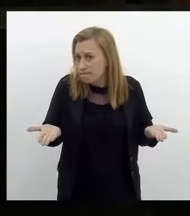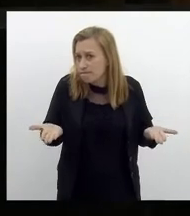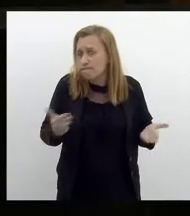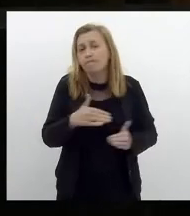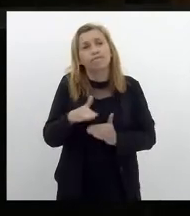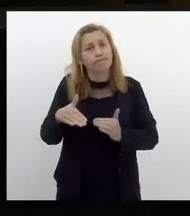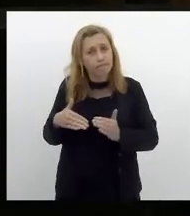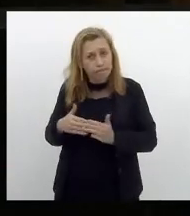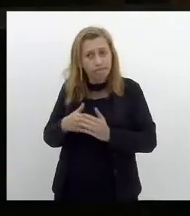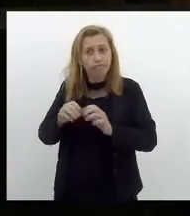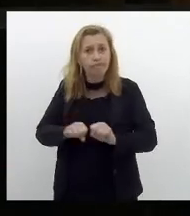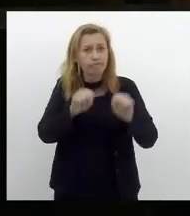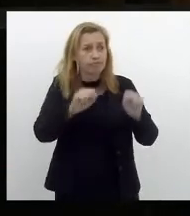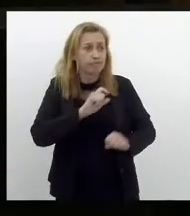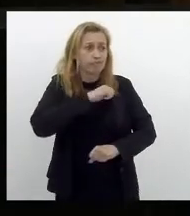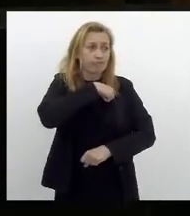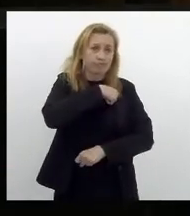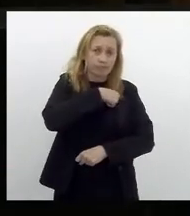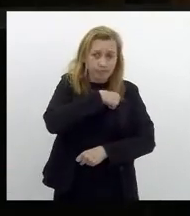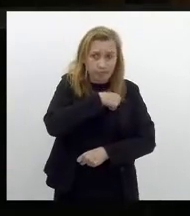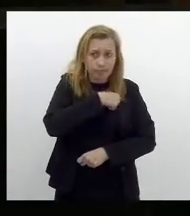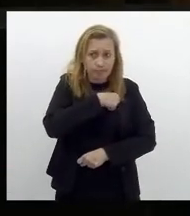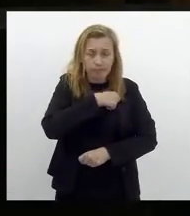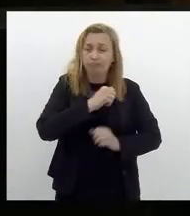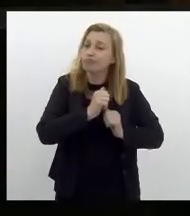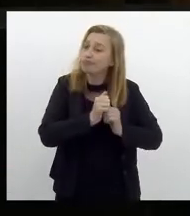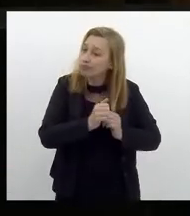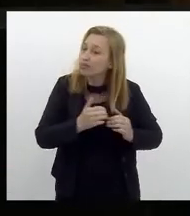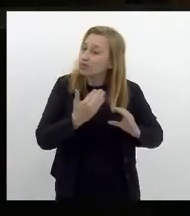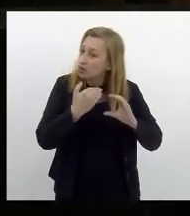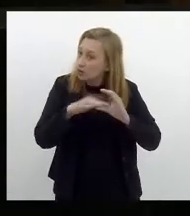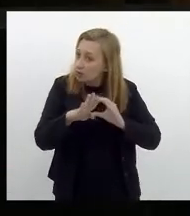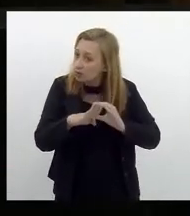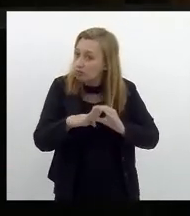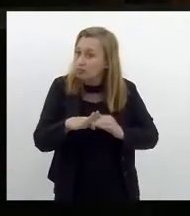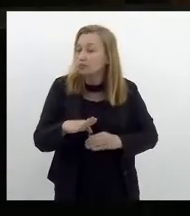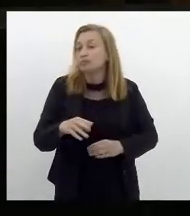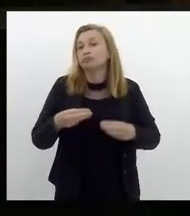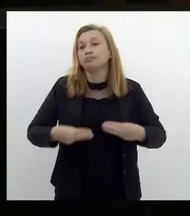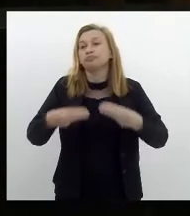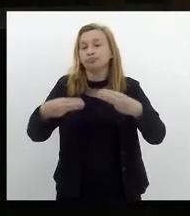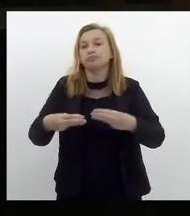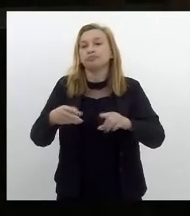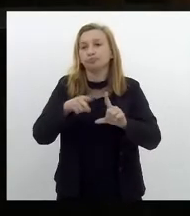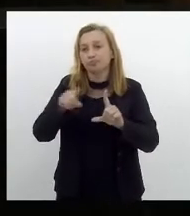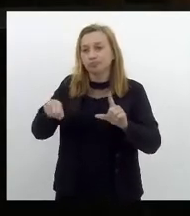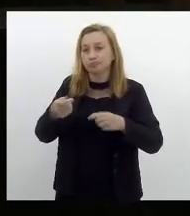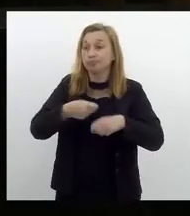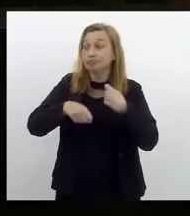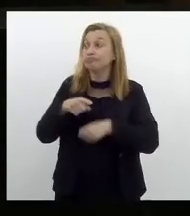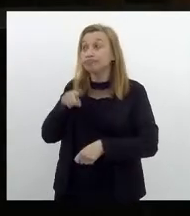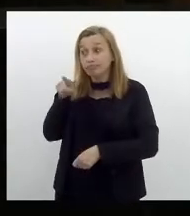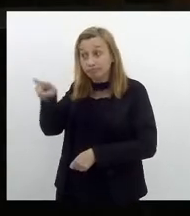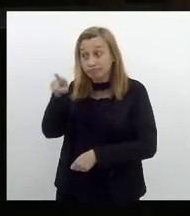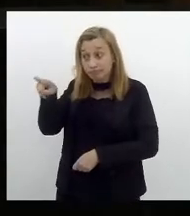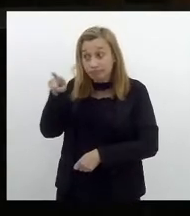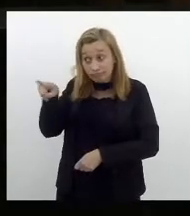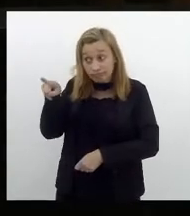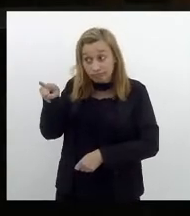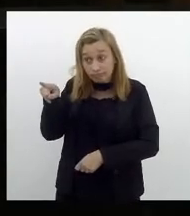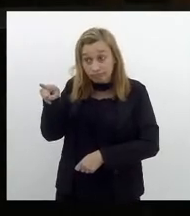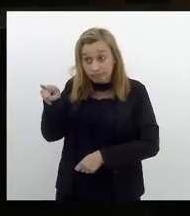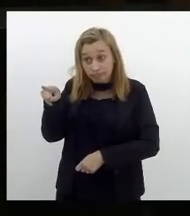de recuperação fiscal será encaminhado ao senhor ministro Paulo Guedes. Esse mesmo que está